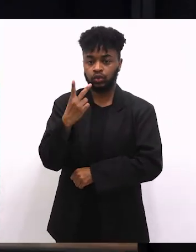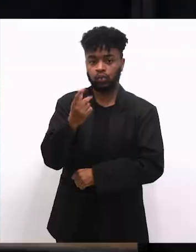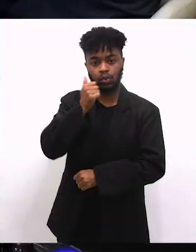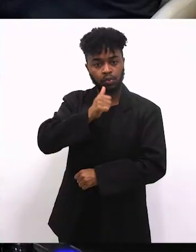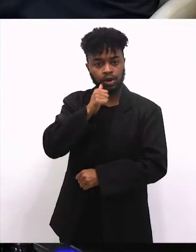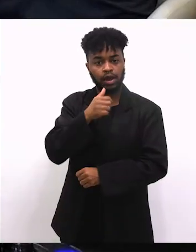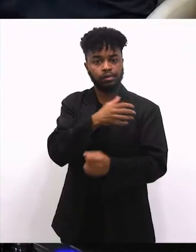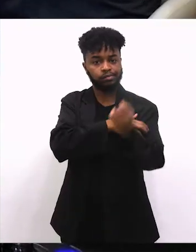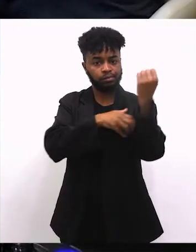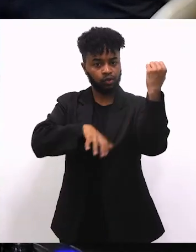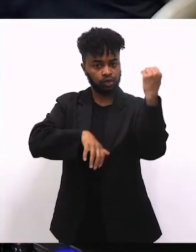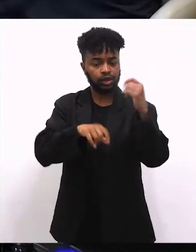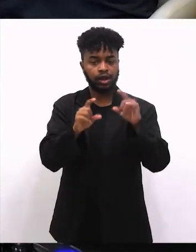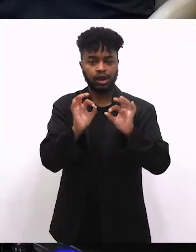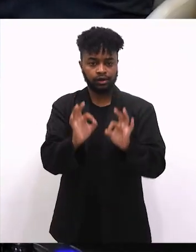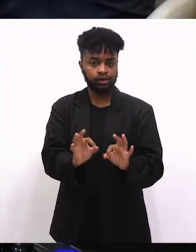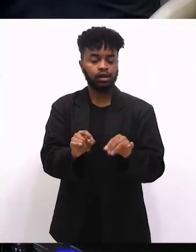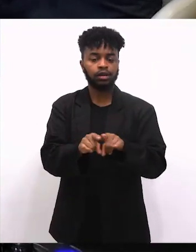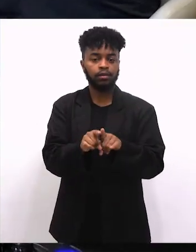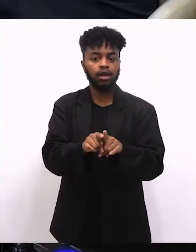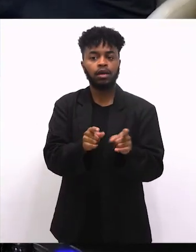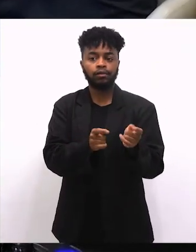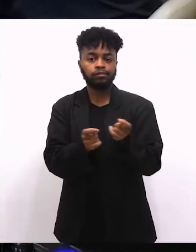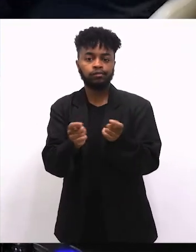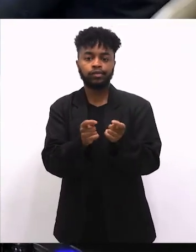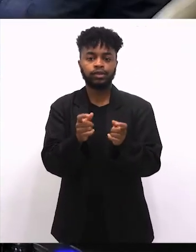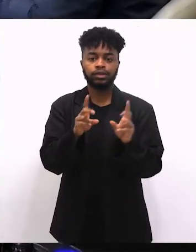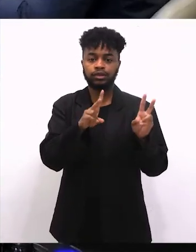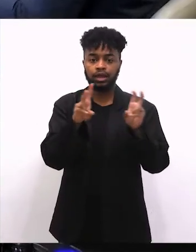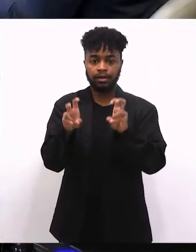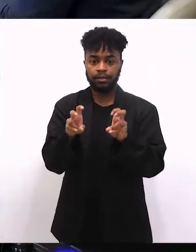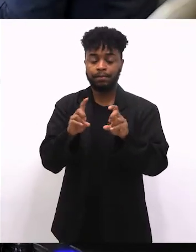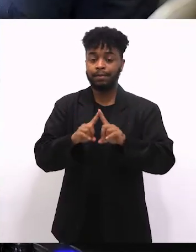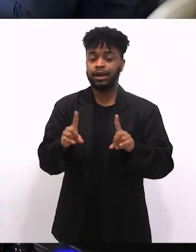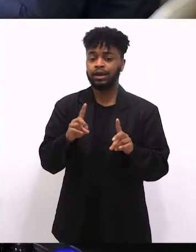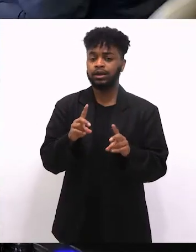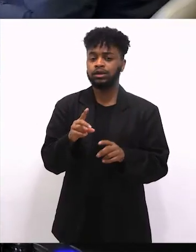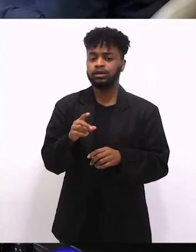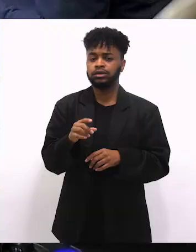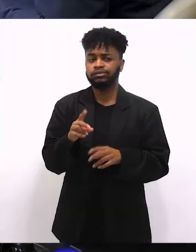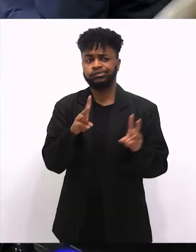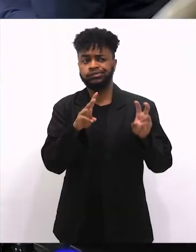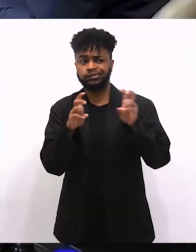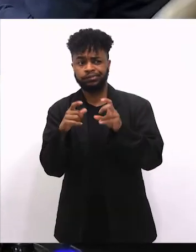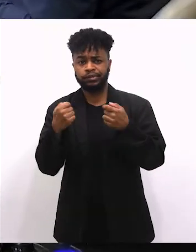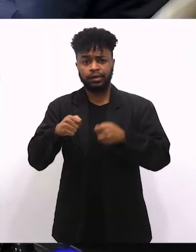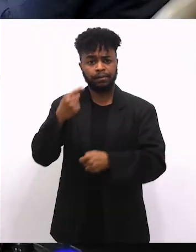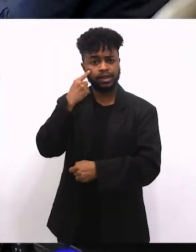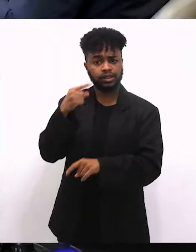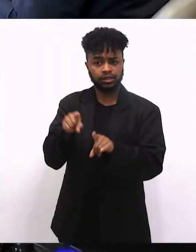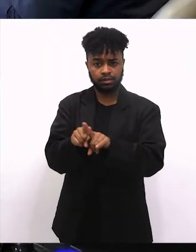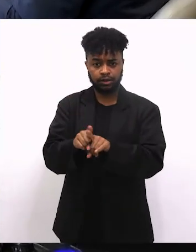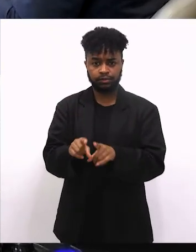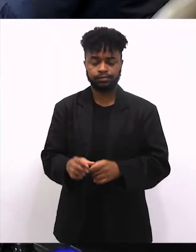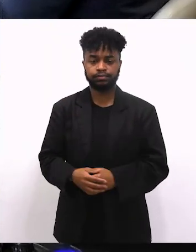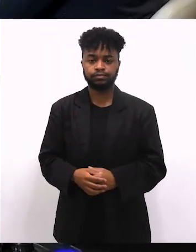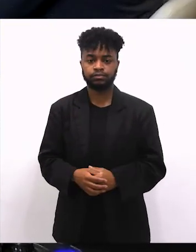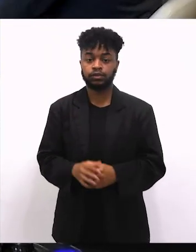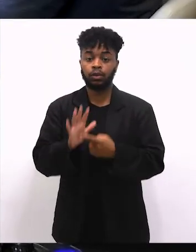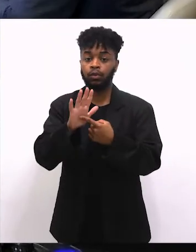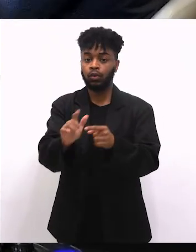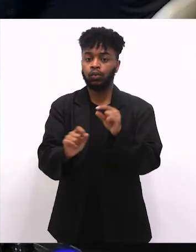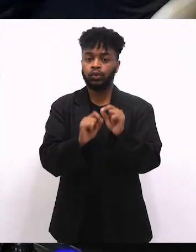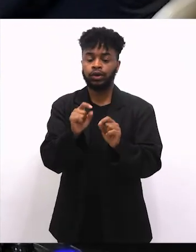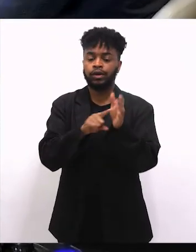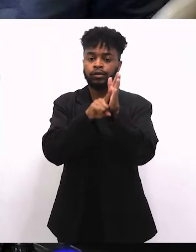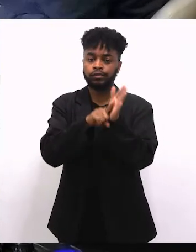duas mulheres empoderadas, né, que dominam esse tema e que é uma questão que a gente tem que pensar também. Diz